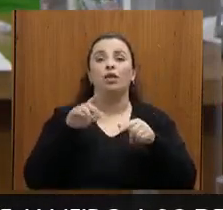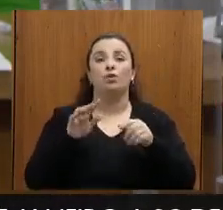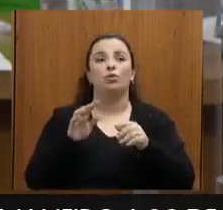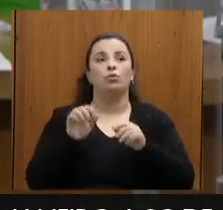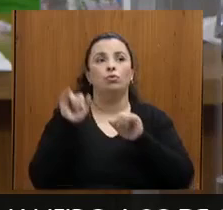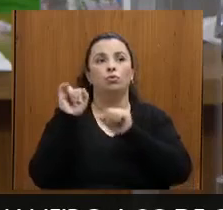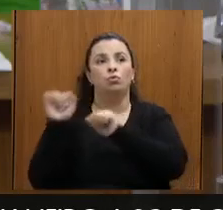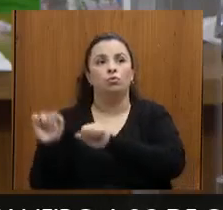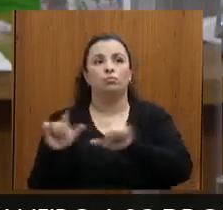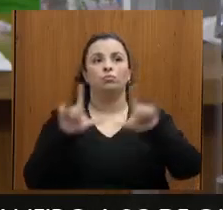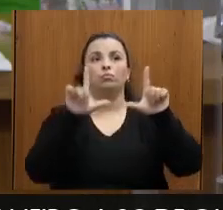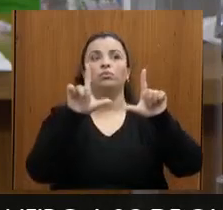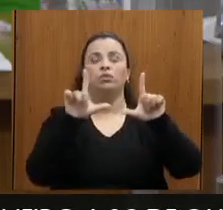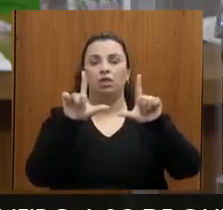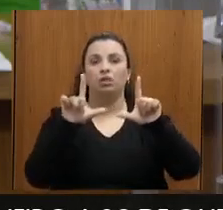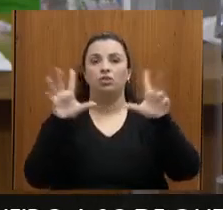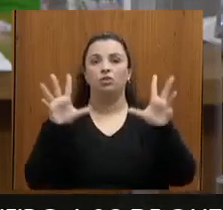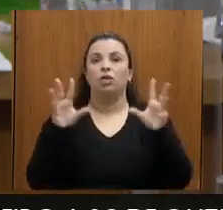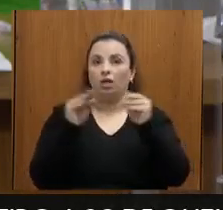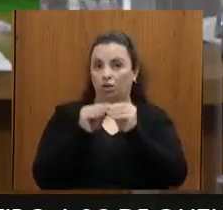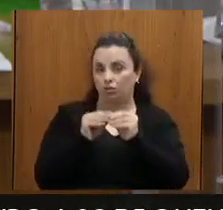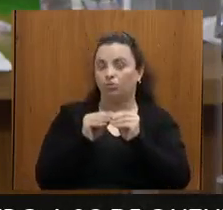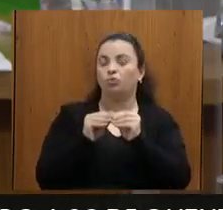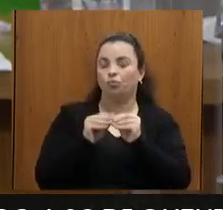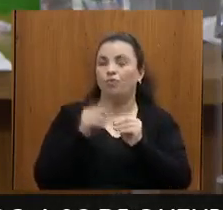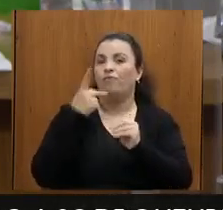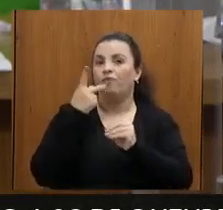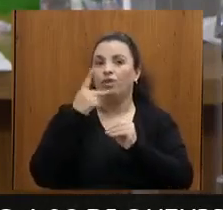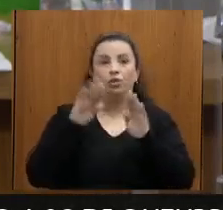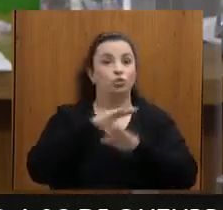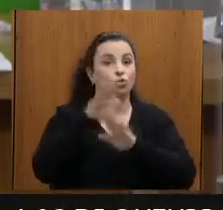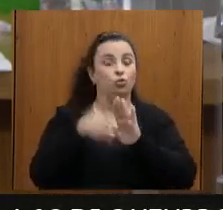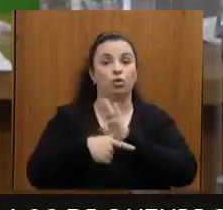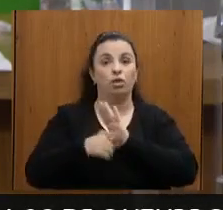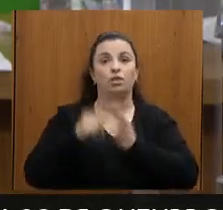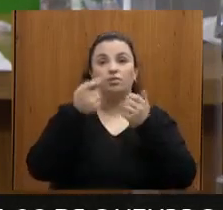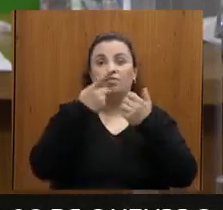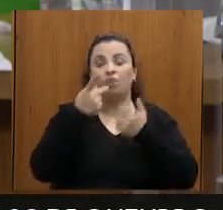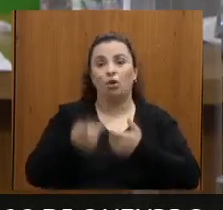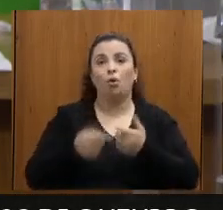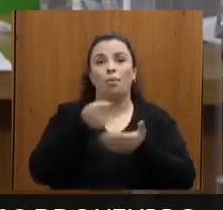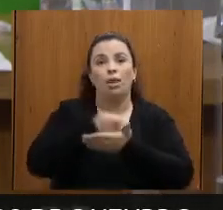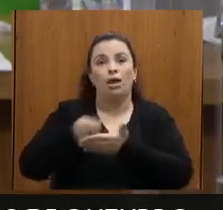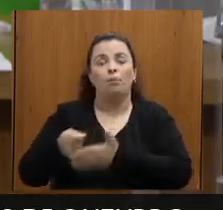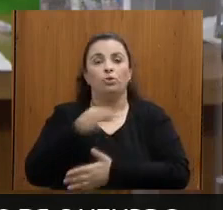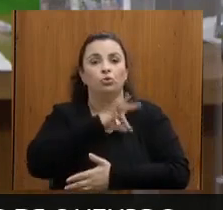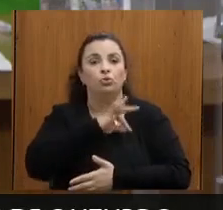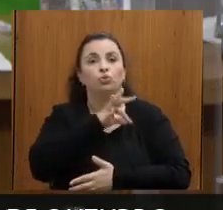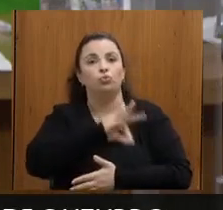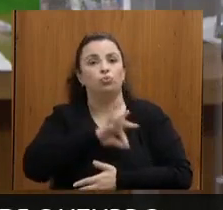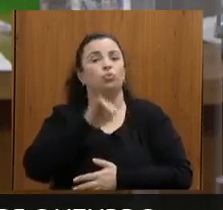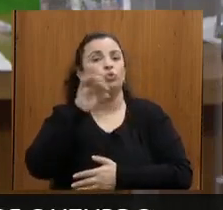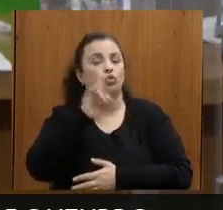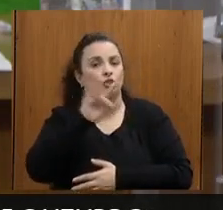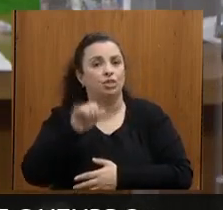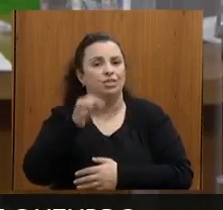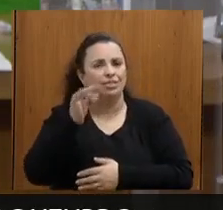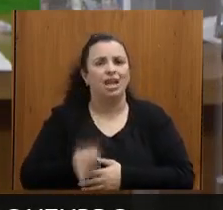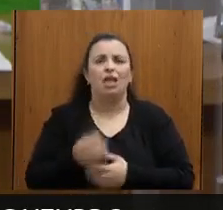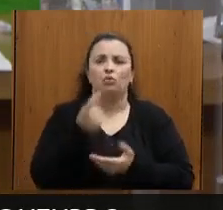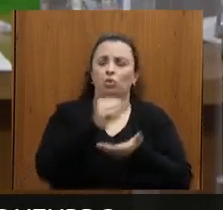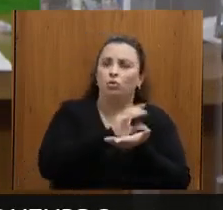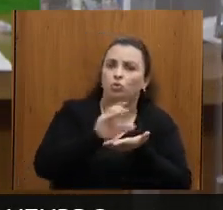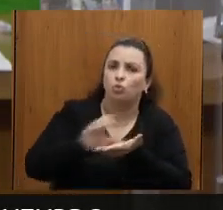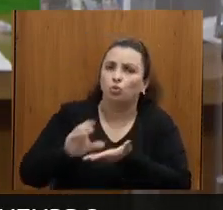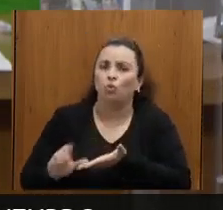tratando, então, de tudo isso que a gente já falou, dos pagamentos em dia, do Transforma Minas, dos recursos liberados, a transformação digital.